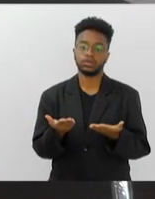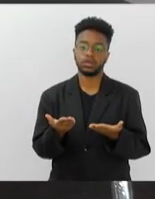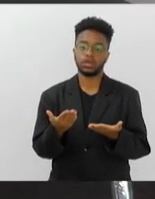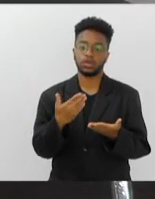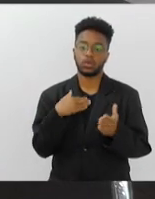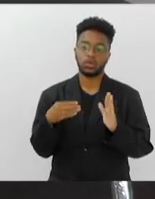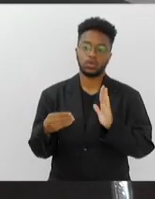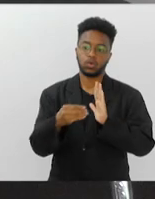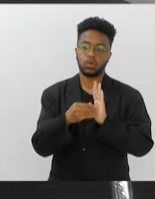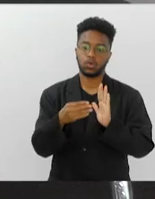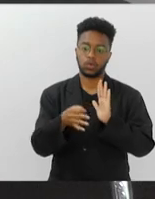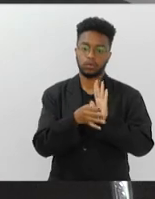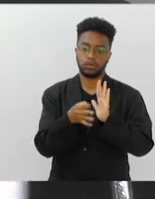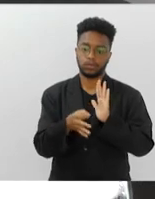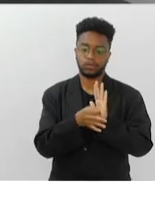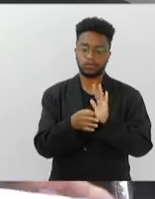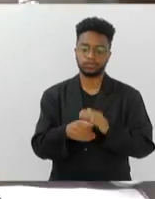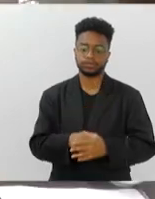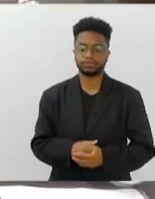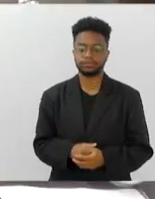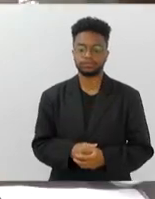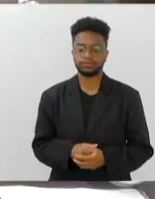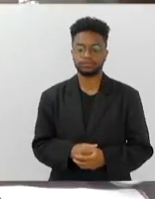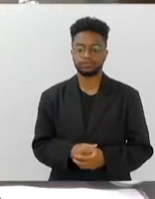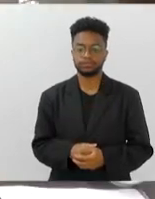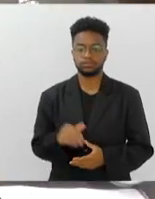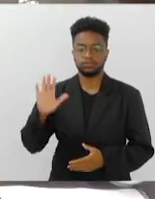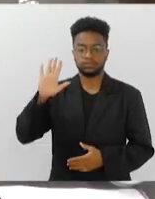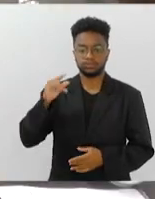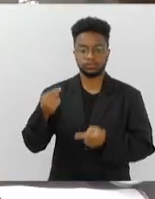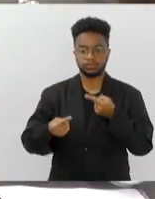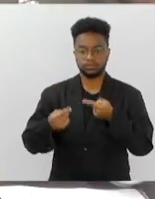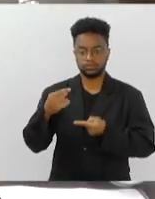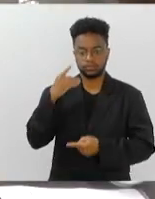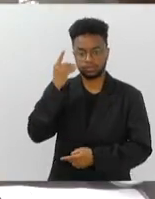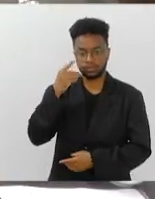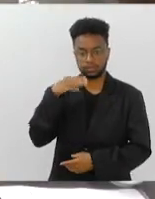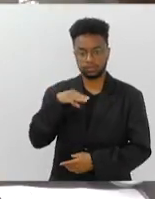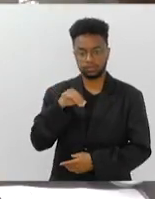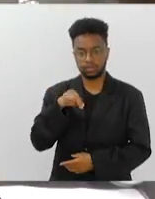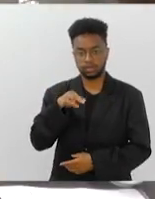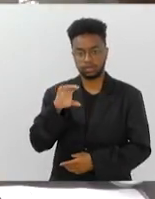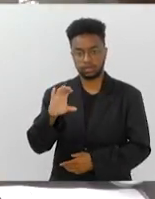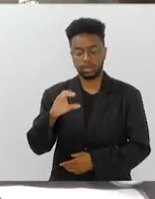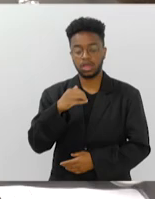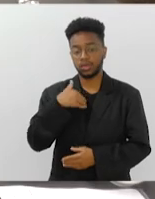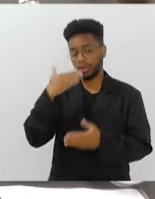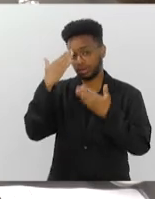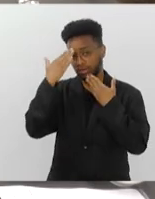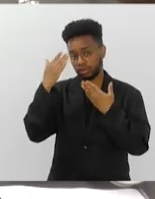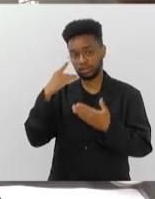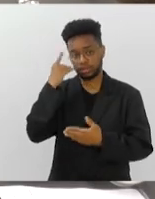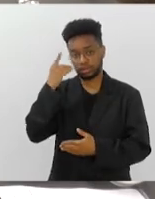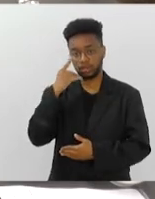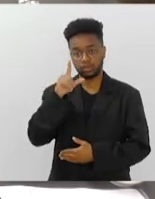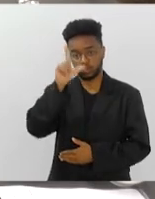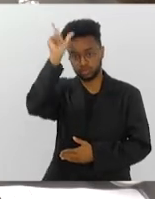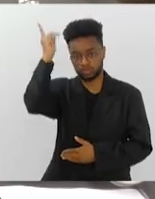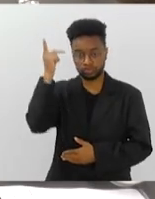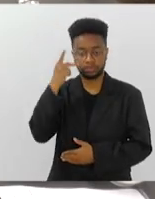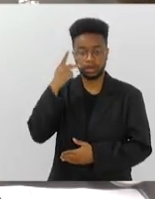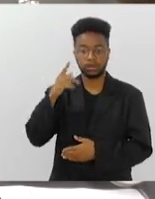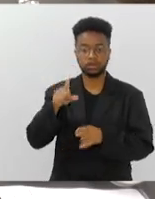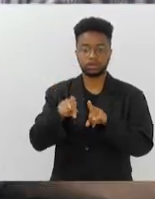o parecer. Para discutir. Para discutir, deputado Carlos Mendes. Não, queria agradecer ao deputado Luiz Paulo, a assessoria, que realmente